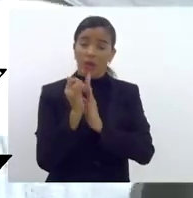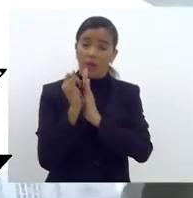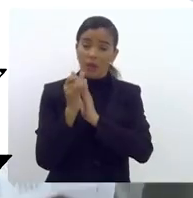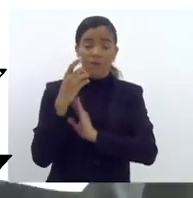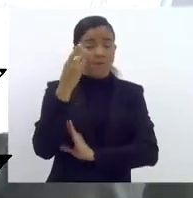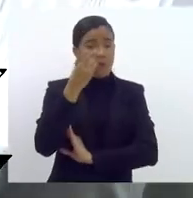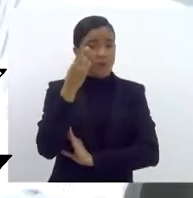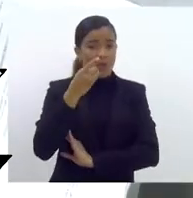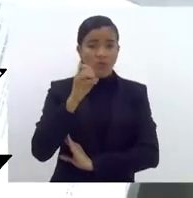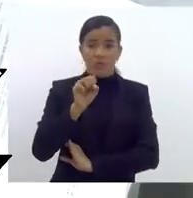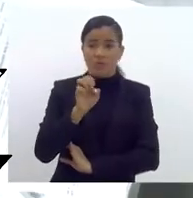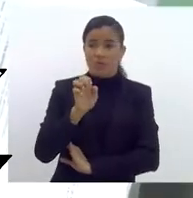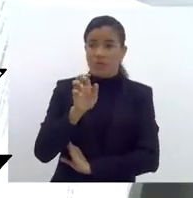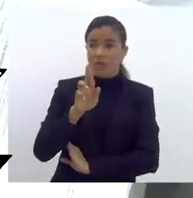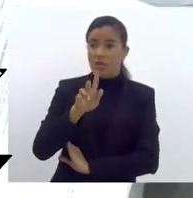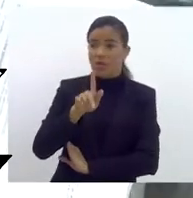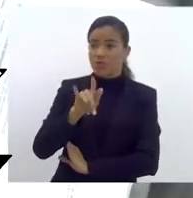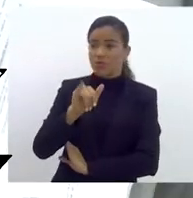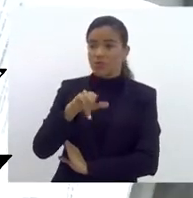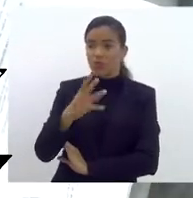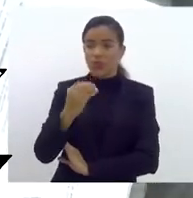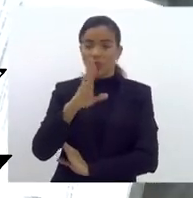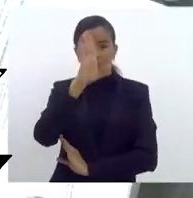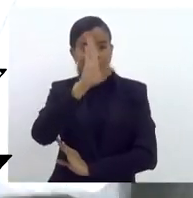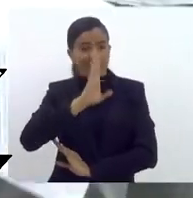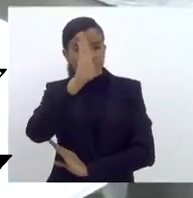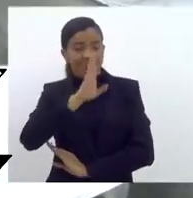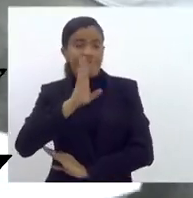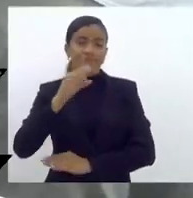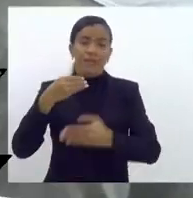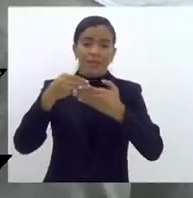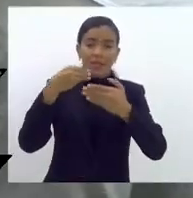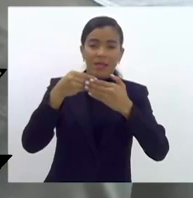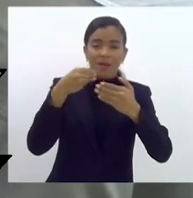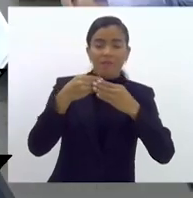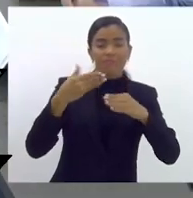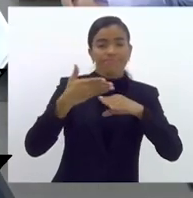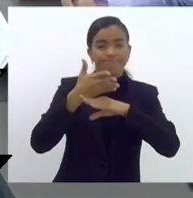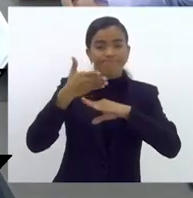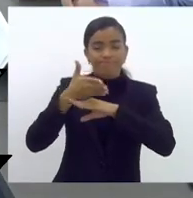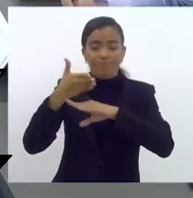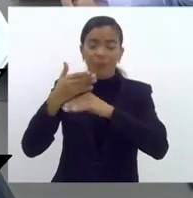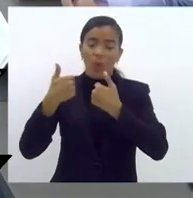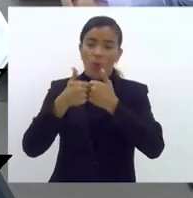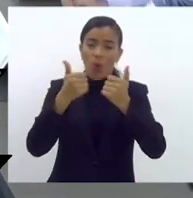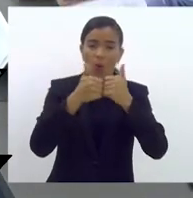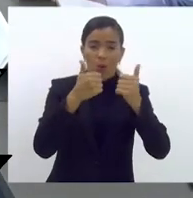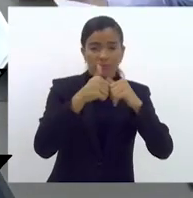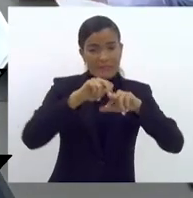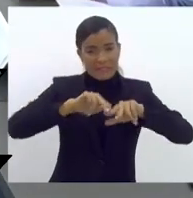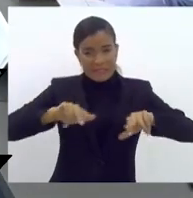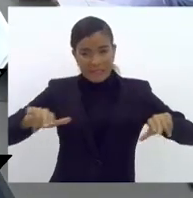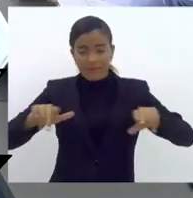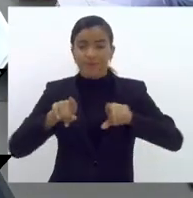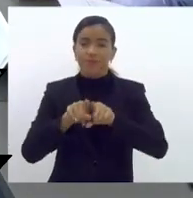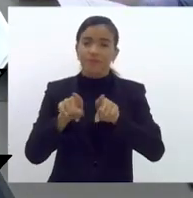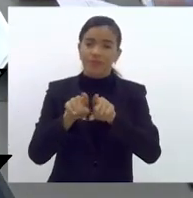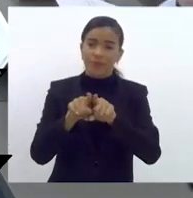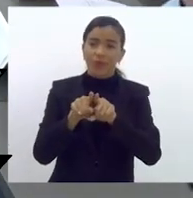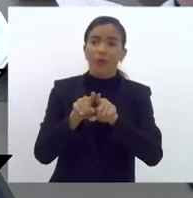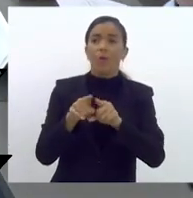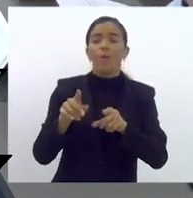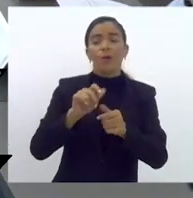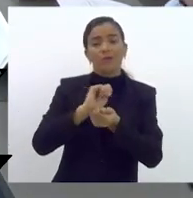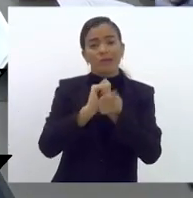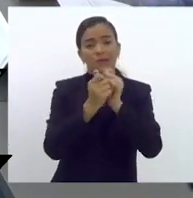Serginho que é a questão da gratuidade do transporte intermunicipal coletiva estudantes é um projeto pela inconstitucionalidade concluído pela indicação